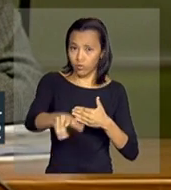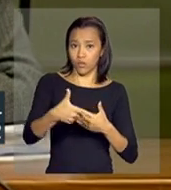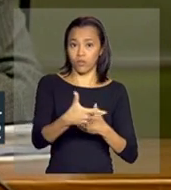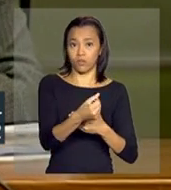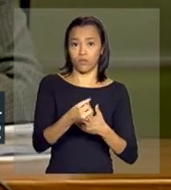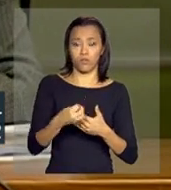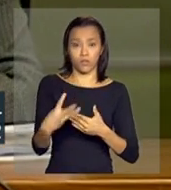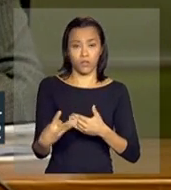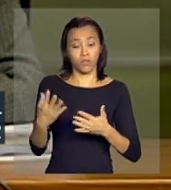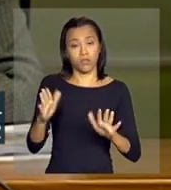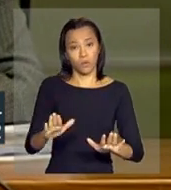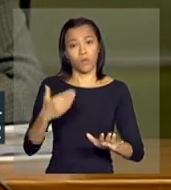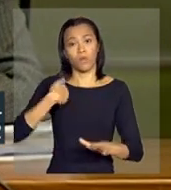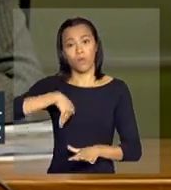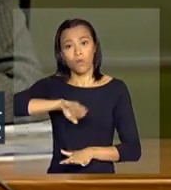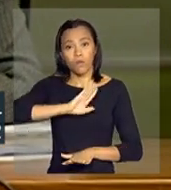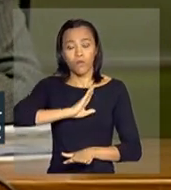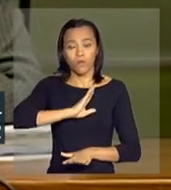nossa